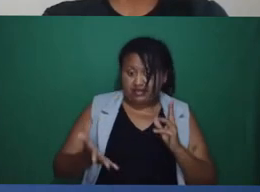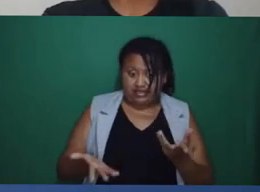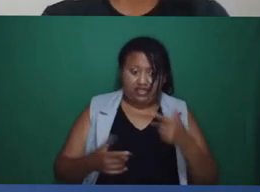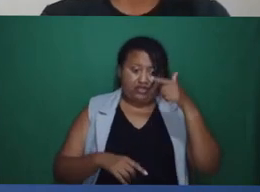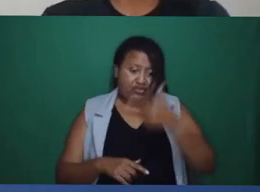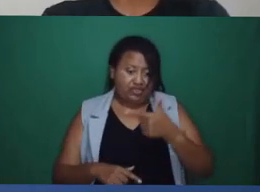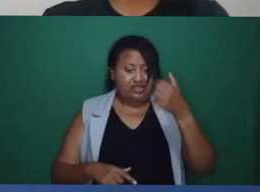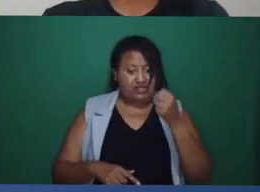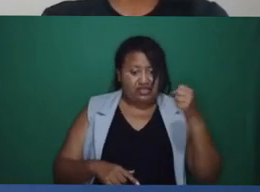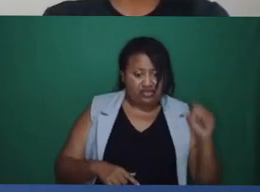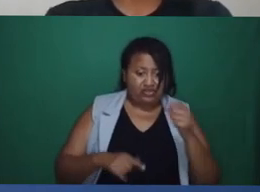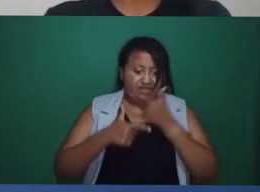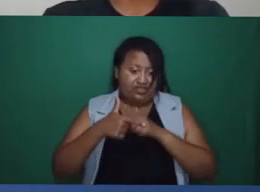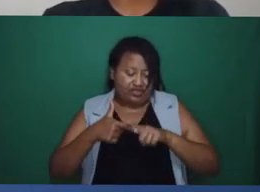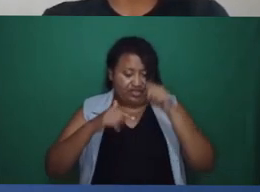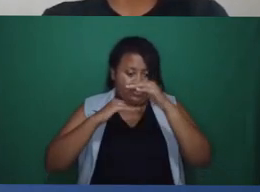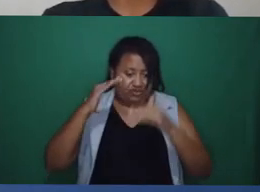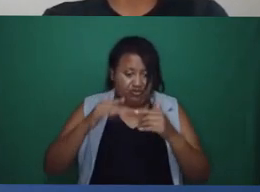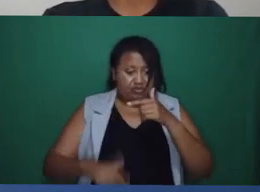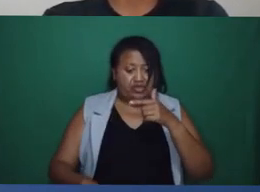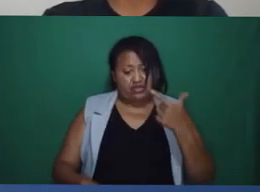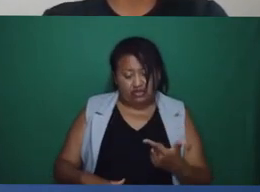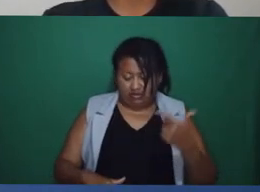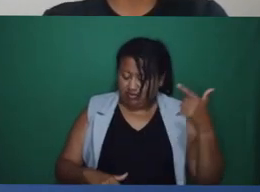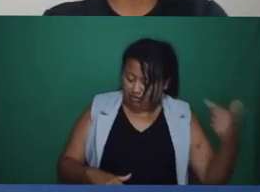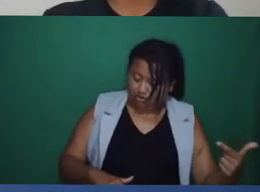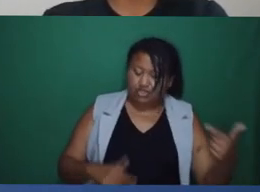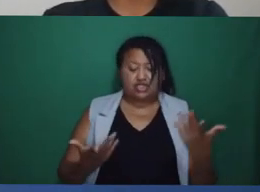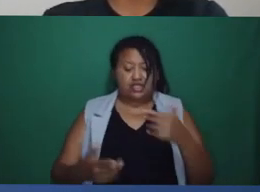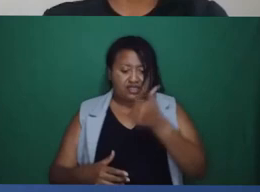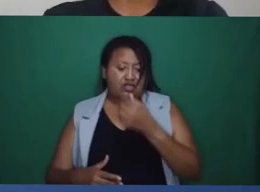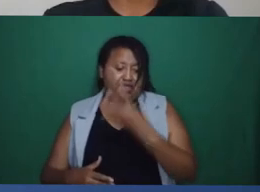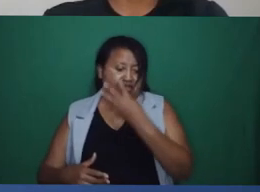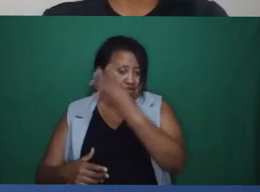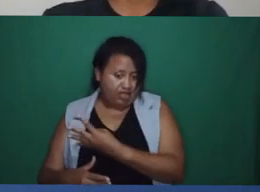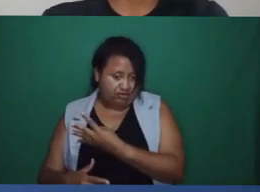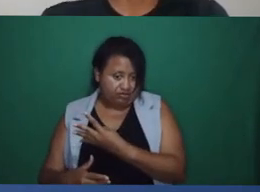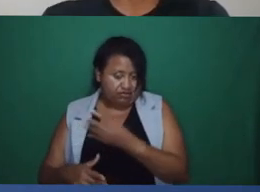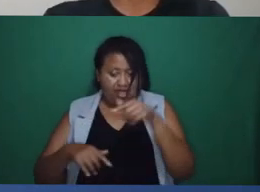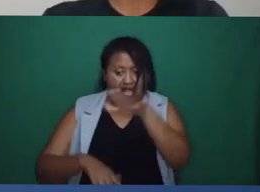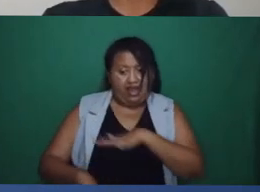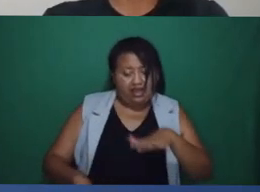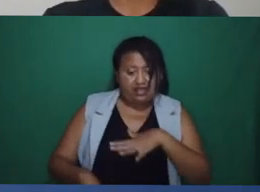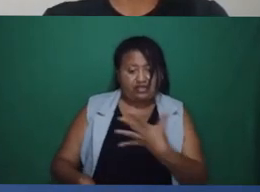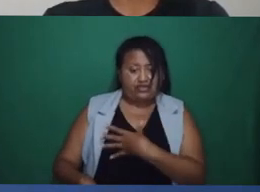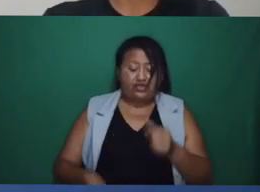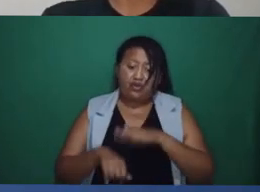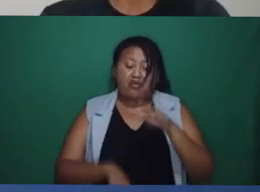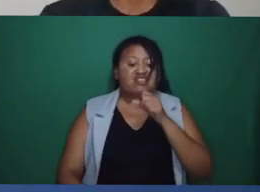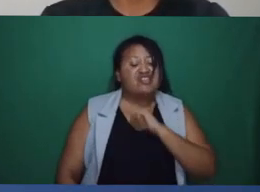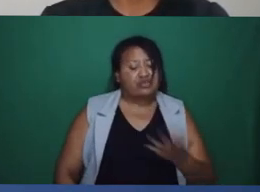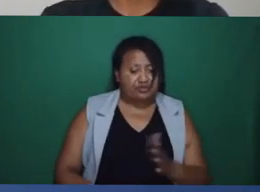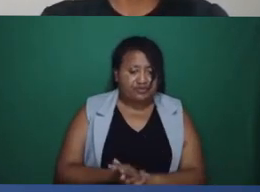/ 2 a área do terreno do filho mais velho seria 144 metros quadrados